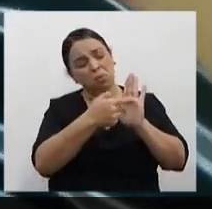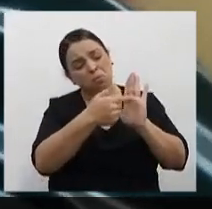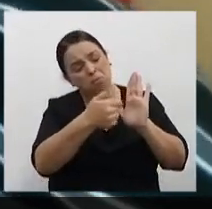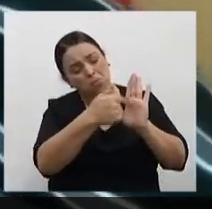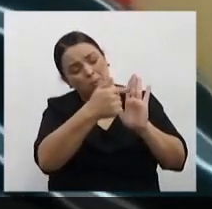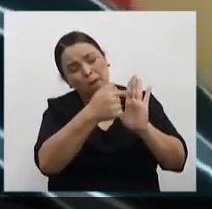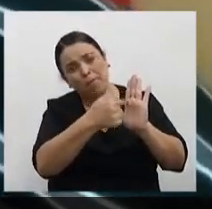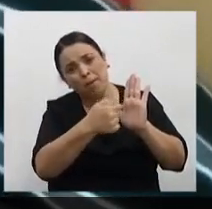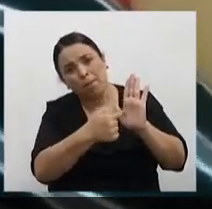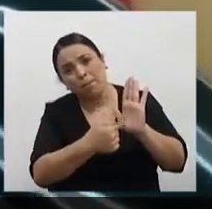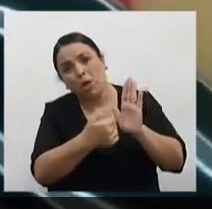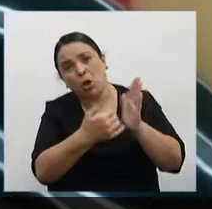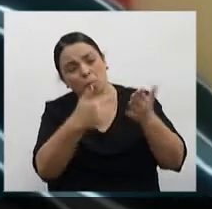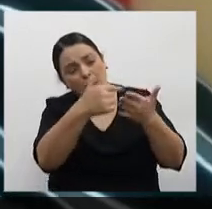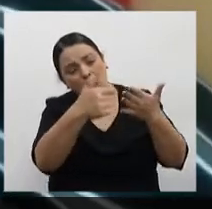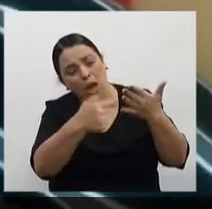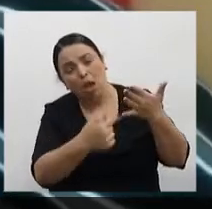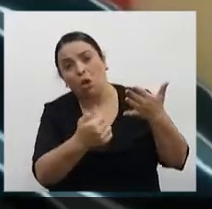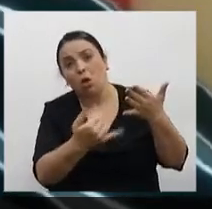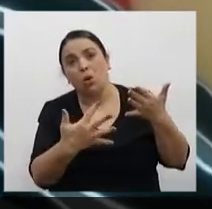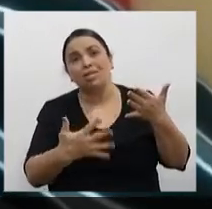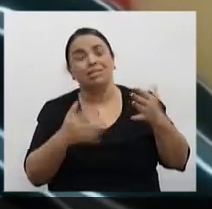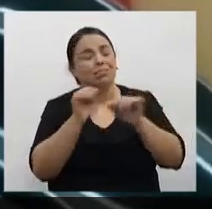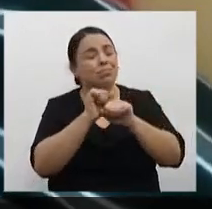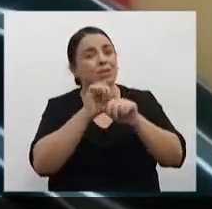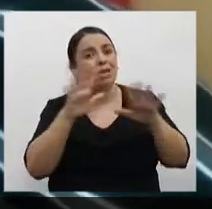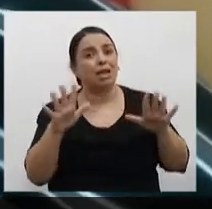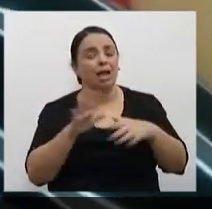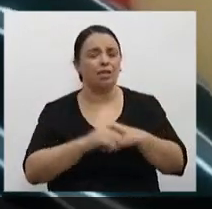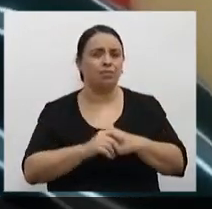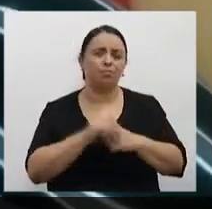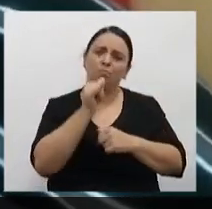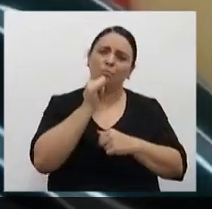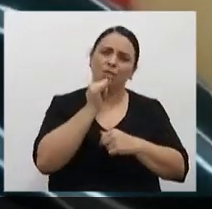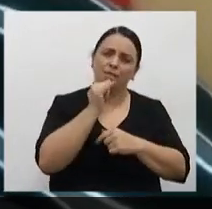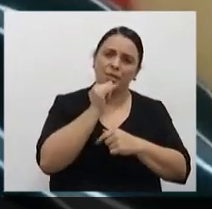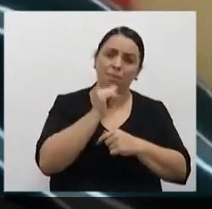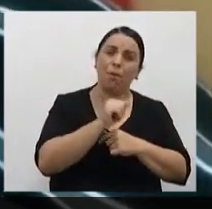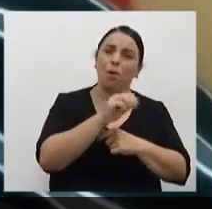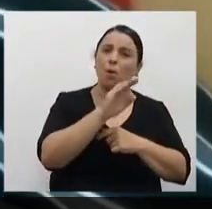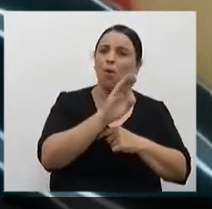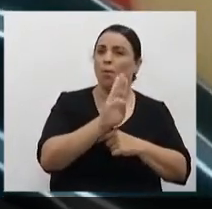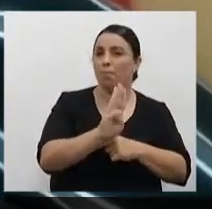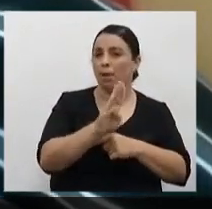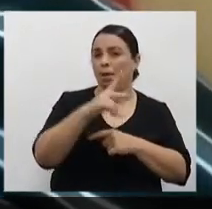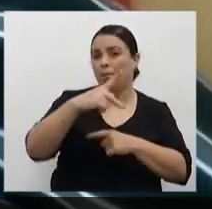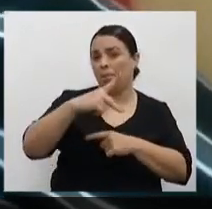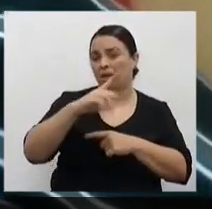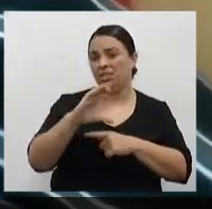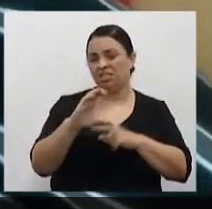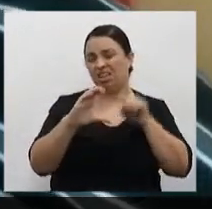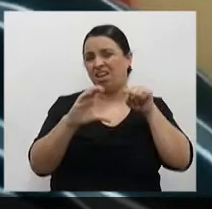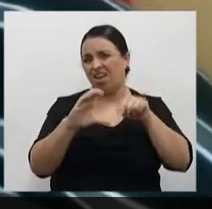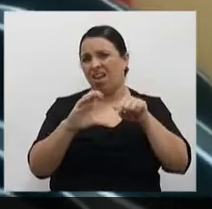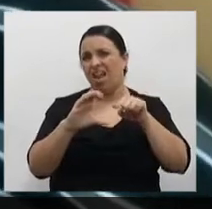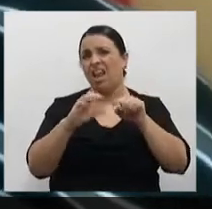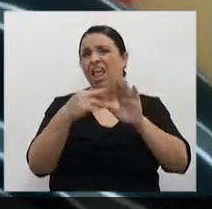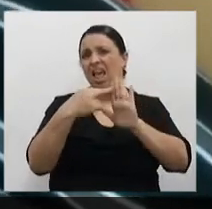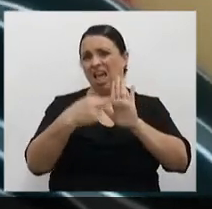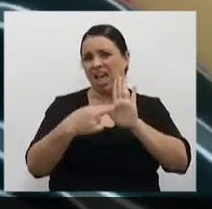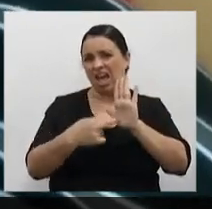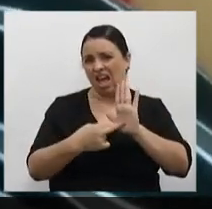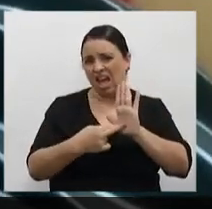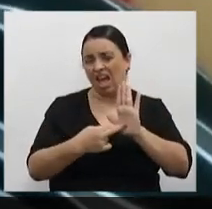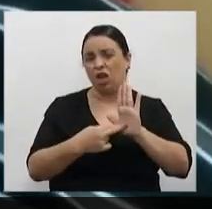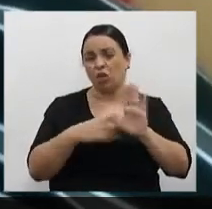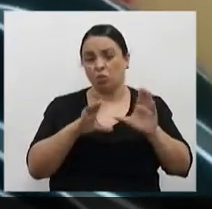risíveis. Se não, vejamos aqui, o BPC como uma régua de corte a respeito